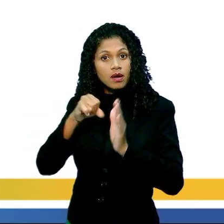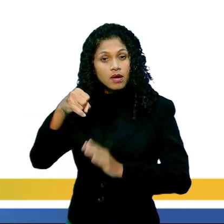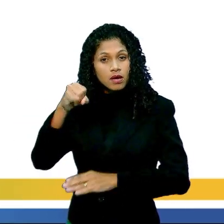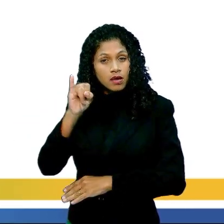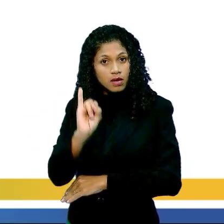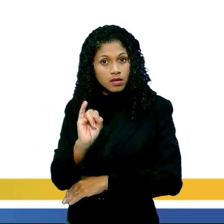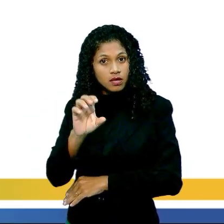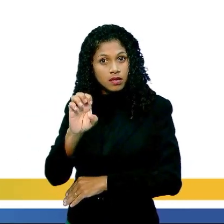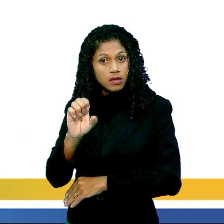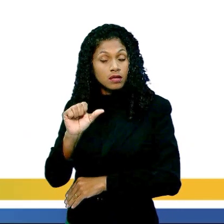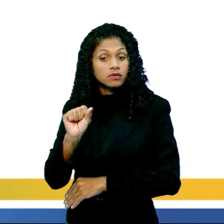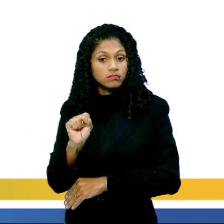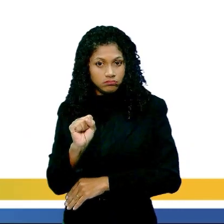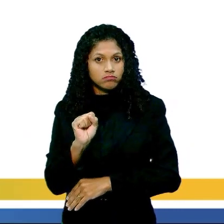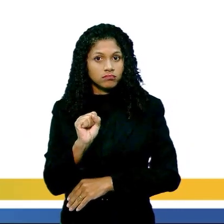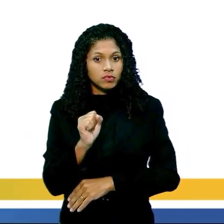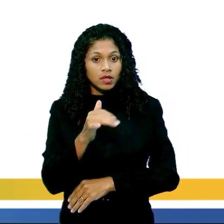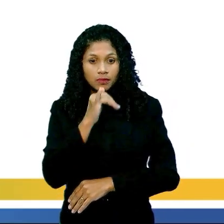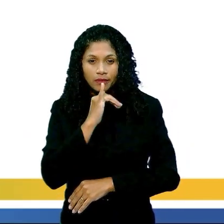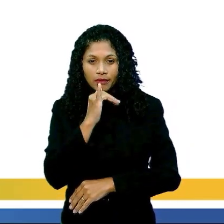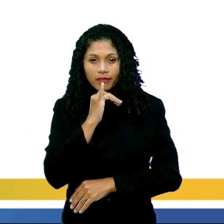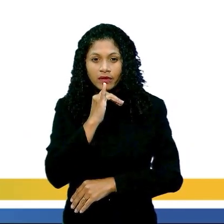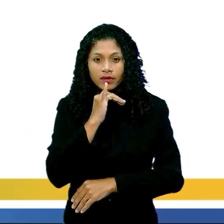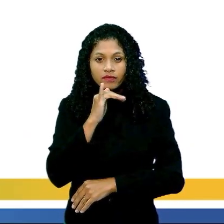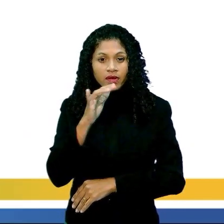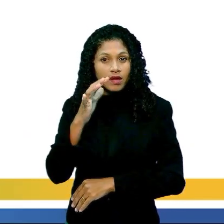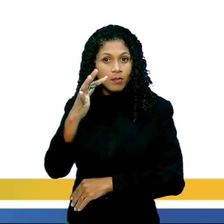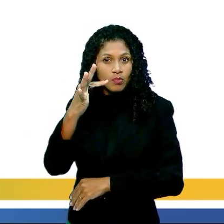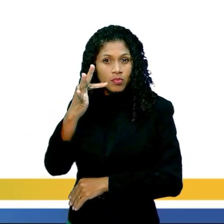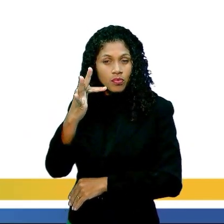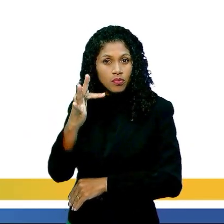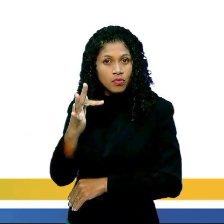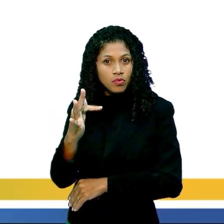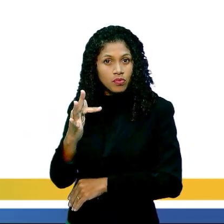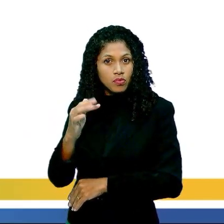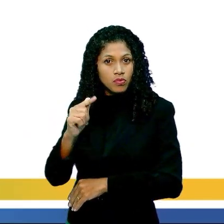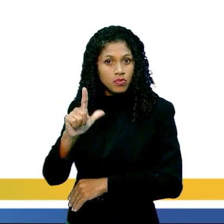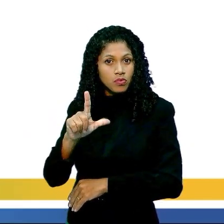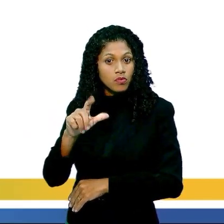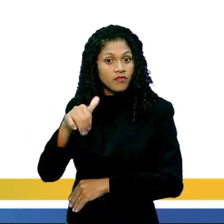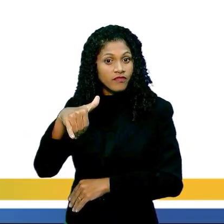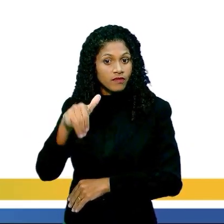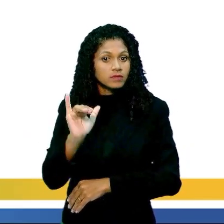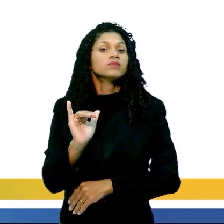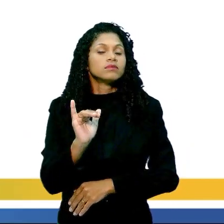para flies, ok? No caso aí, ele vai ser voa, ok?